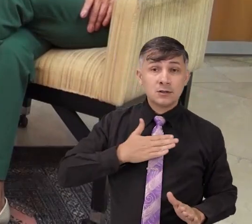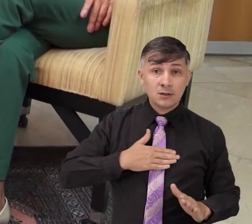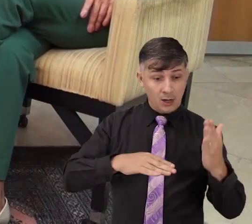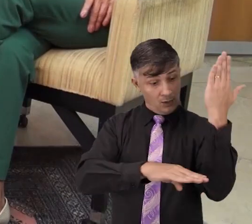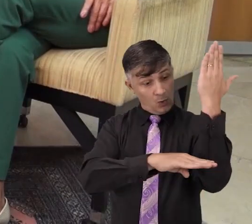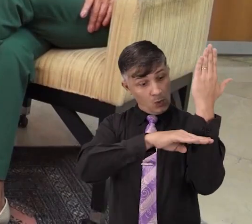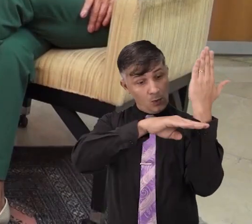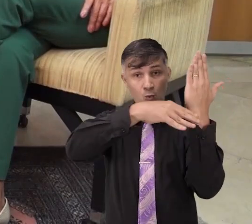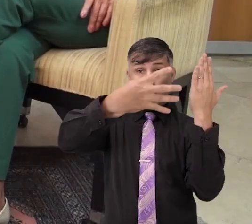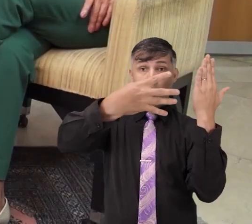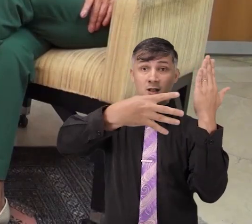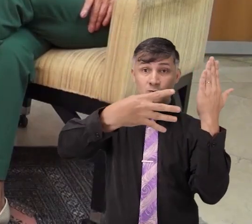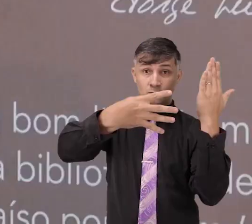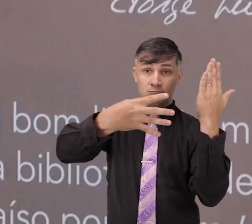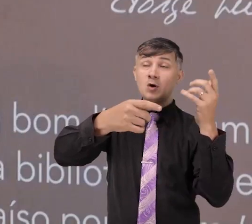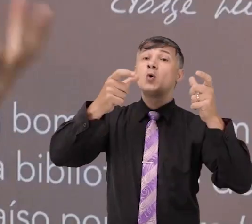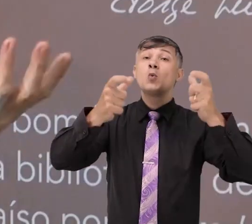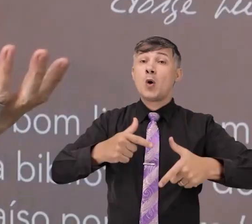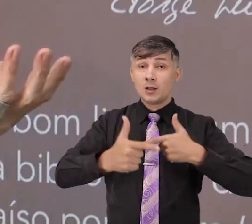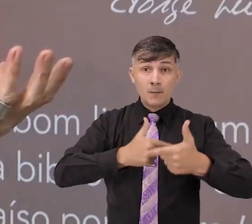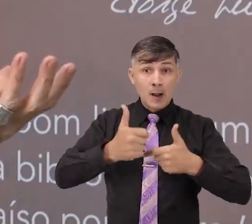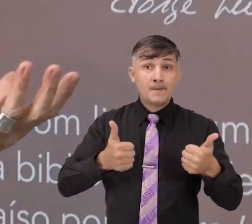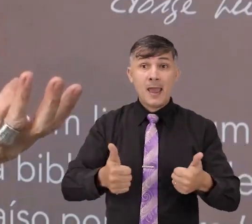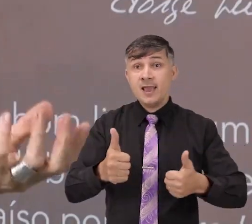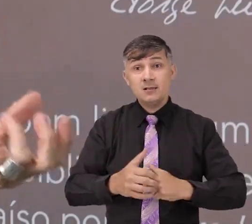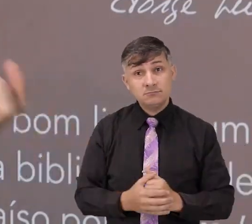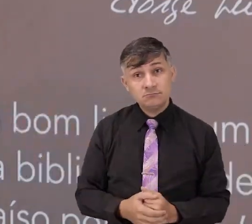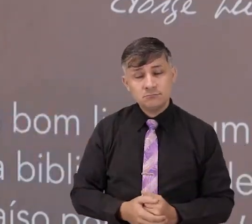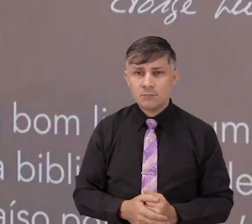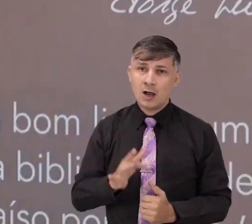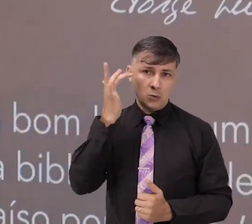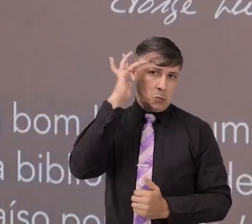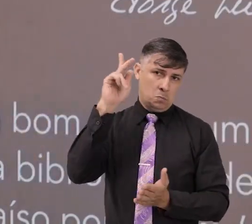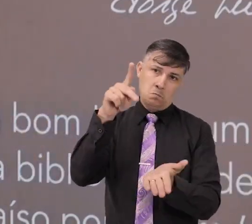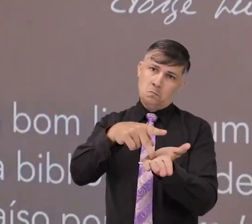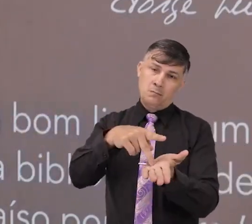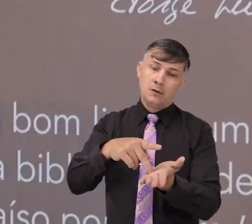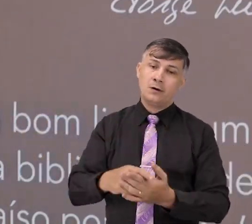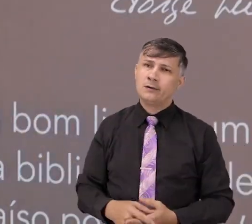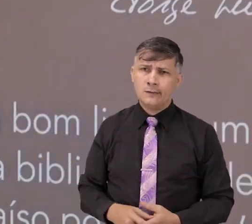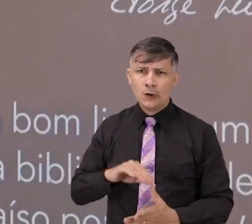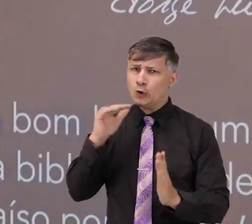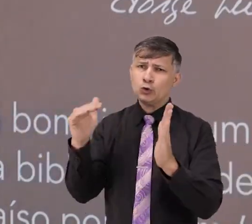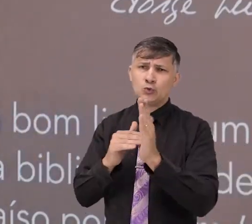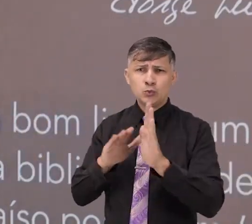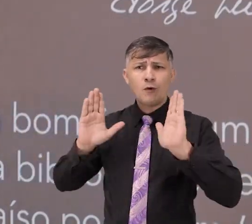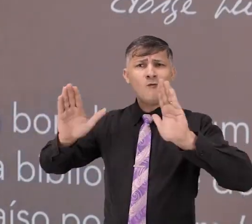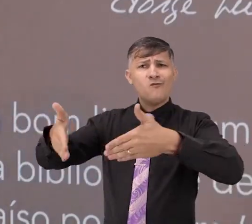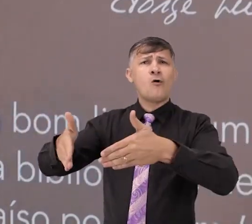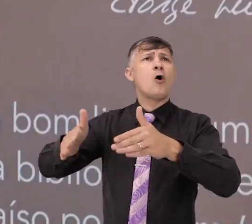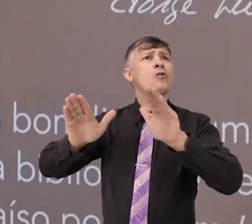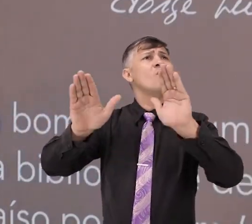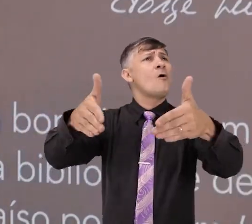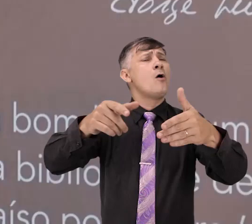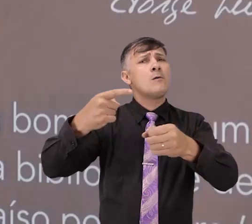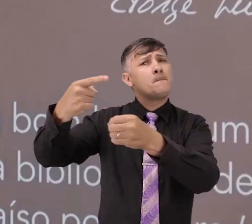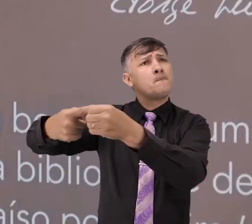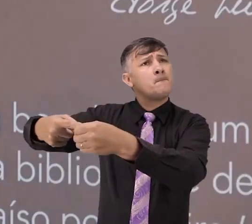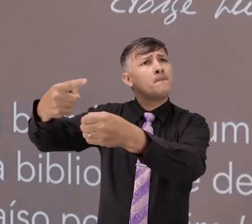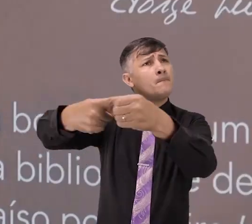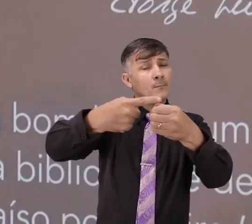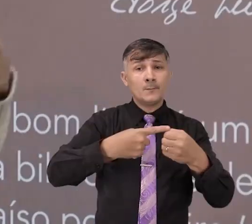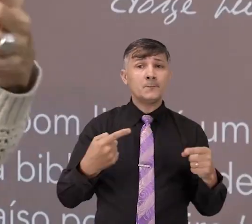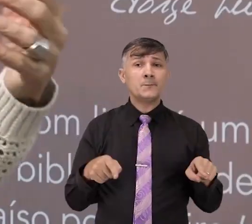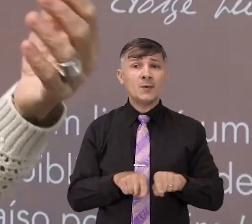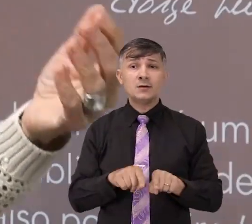se isso é uma realidade em todos os fóruns do interior. Então, seria uma parceria que me parece muito interessante, não só para